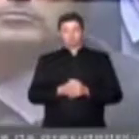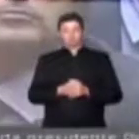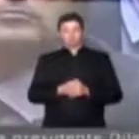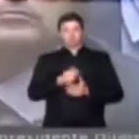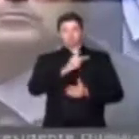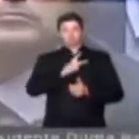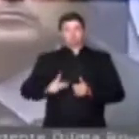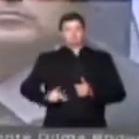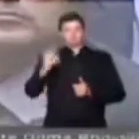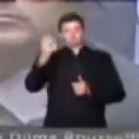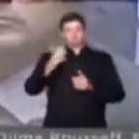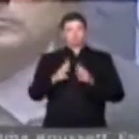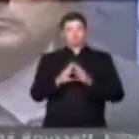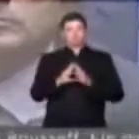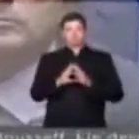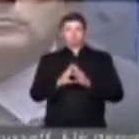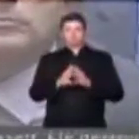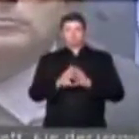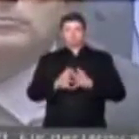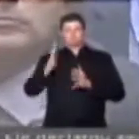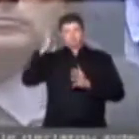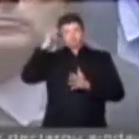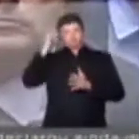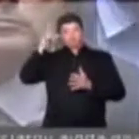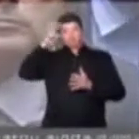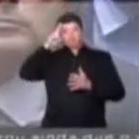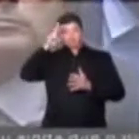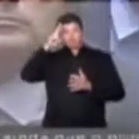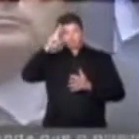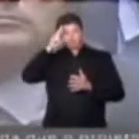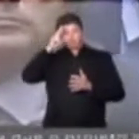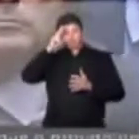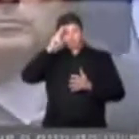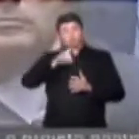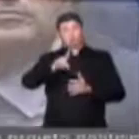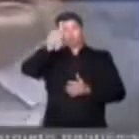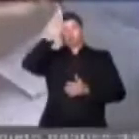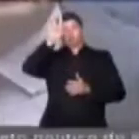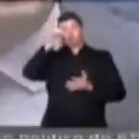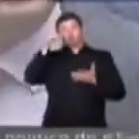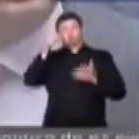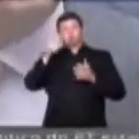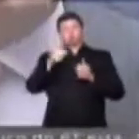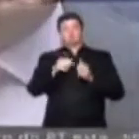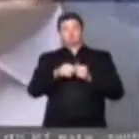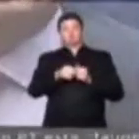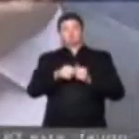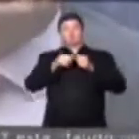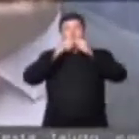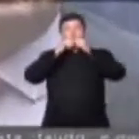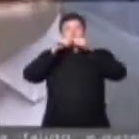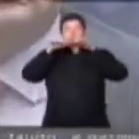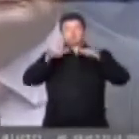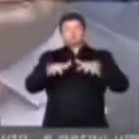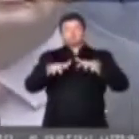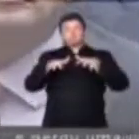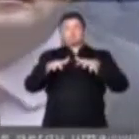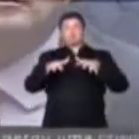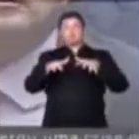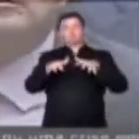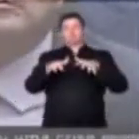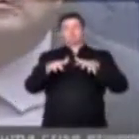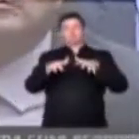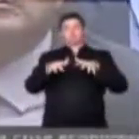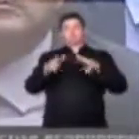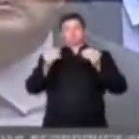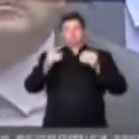Senhor presidente, que a partir de amanhã, segunda-feira, Deus possa derramar muitas